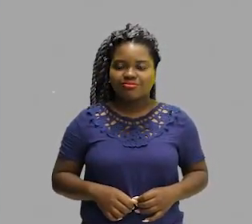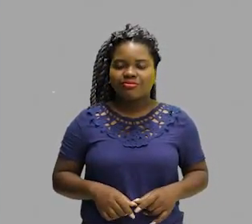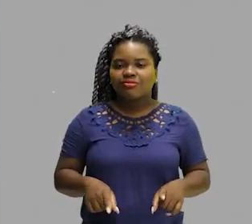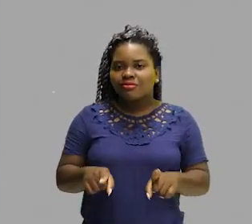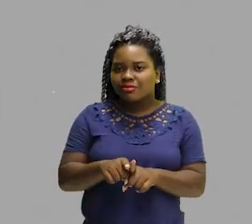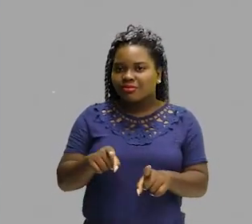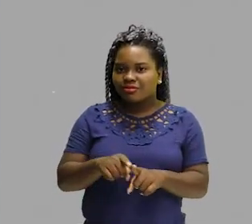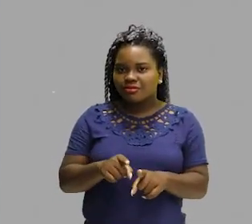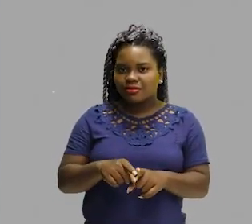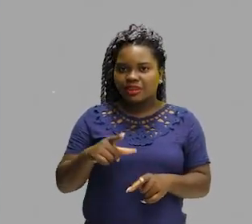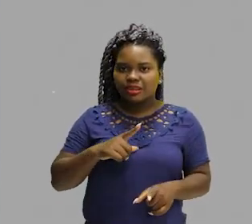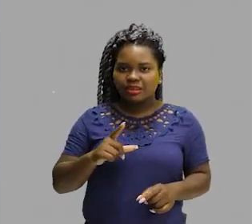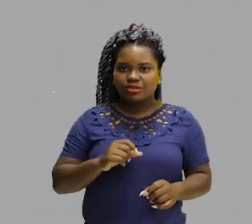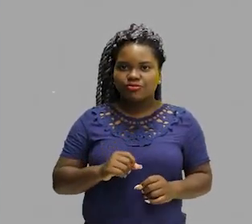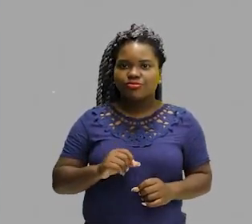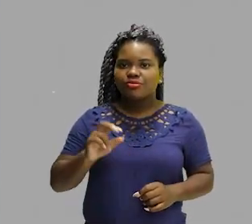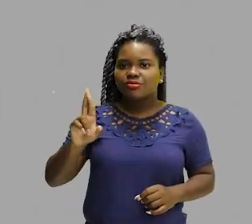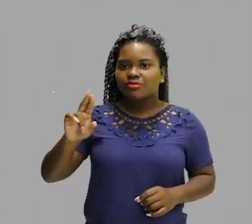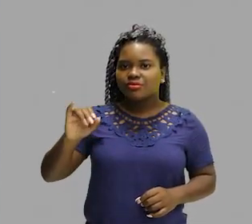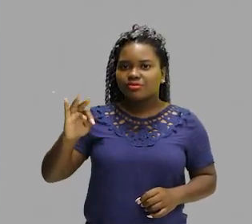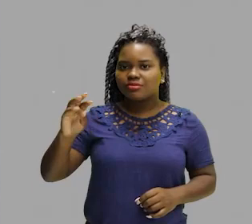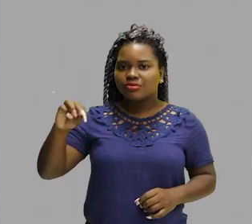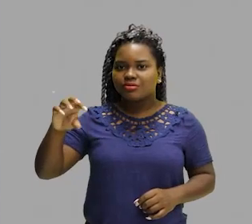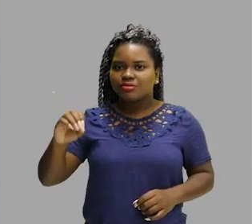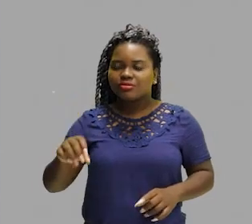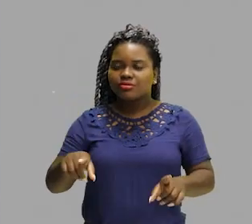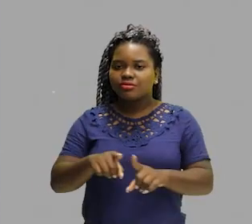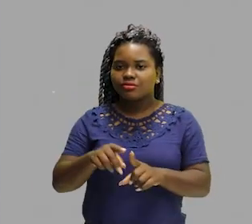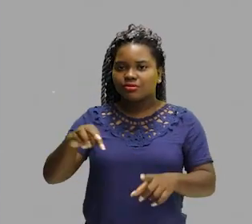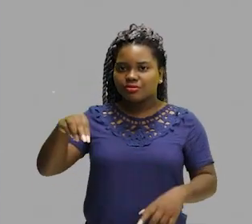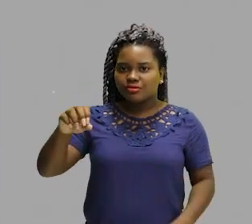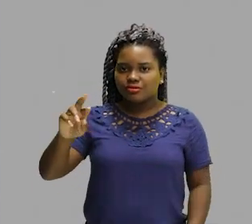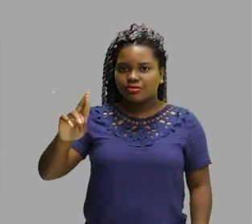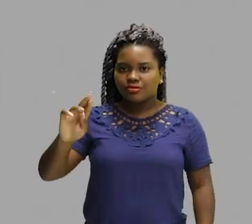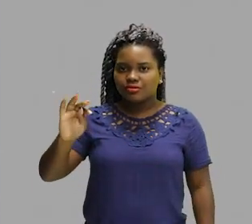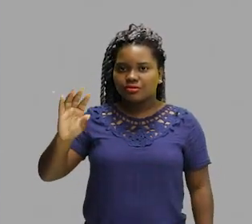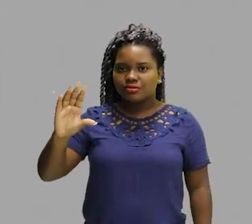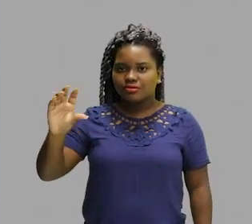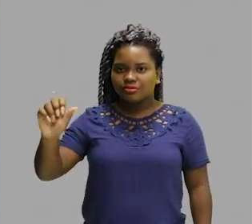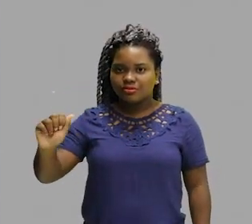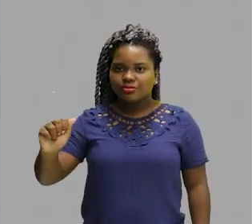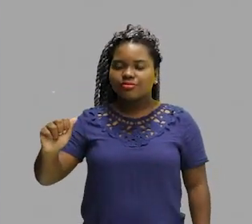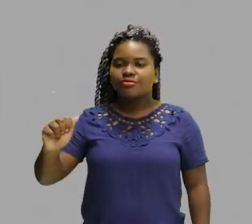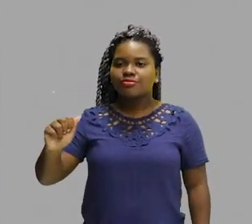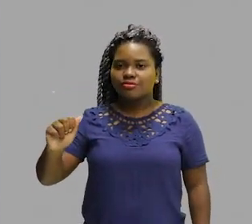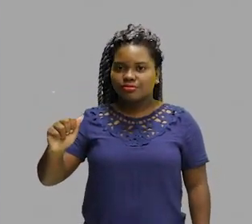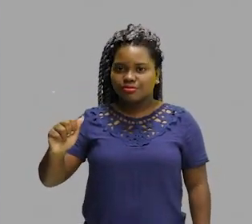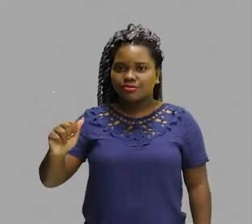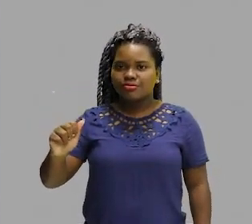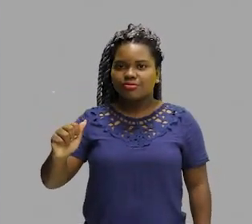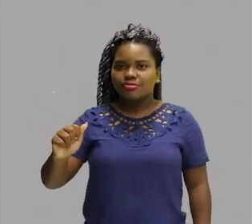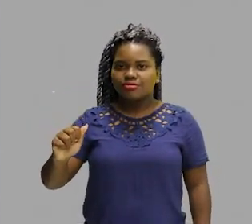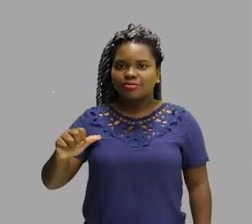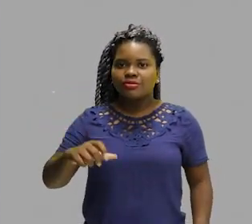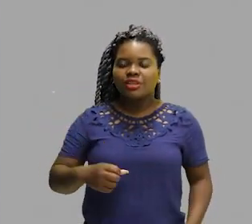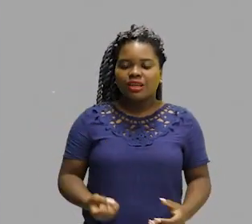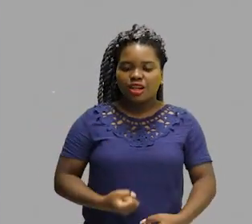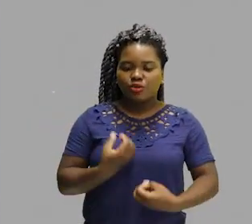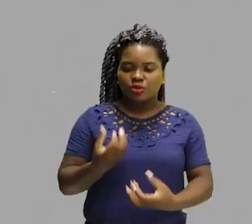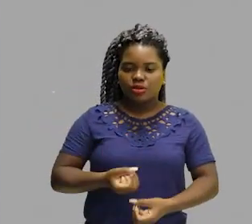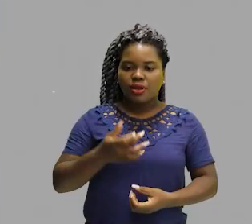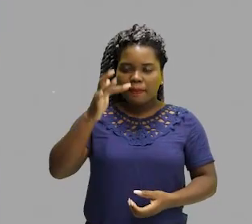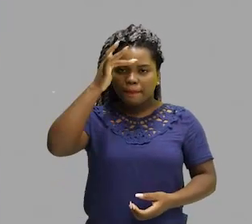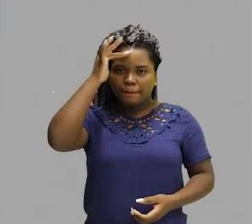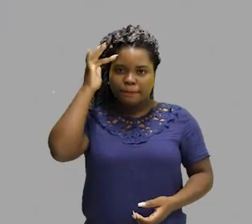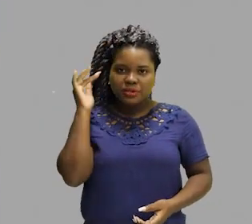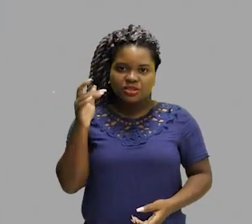existe também ritmo, métrica, na questão desses versos, e, claro, elas eram produzidas pelos nobres, pessoas que